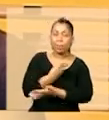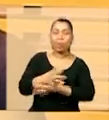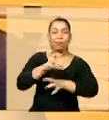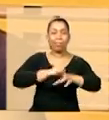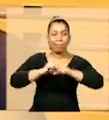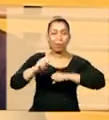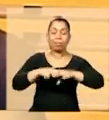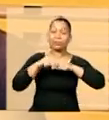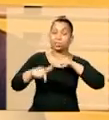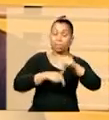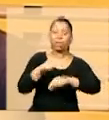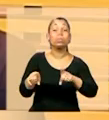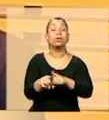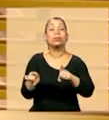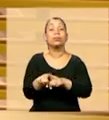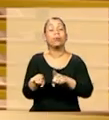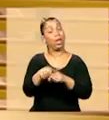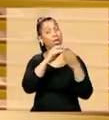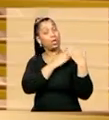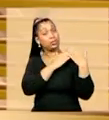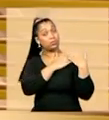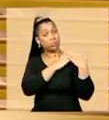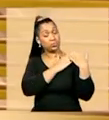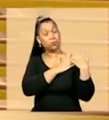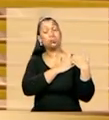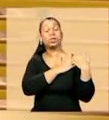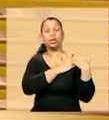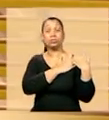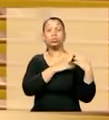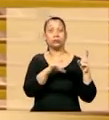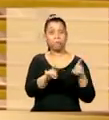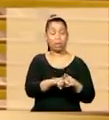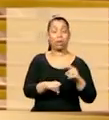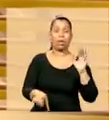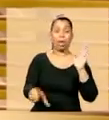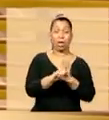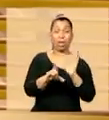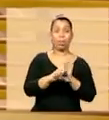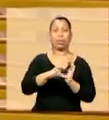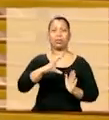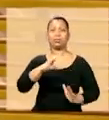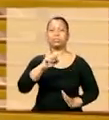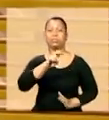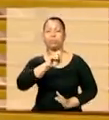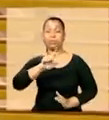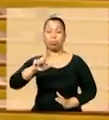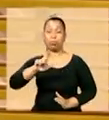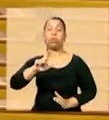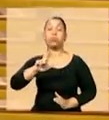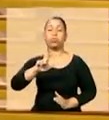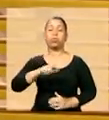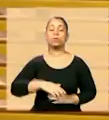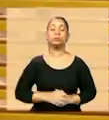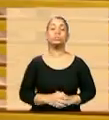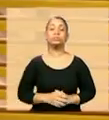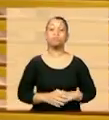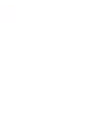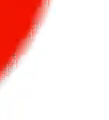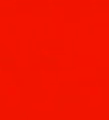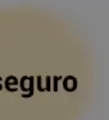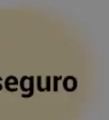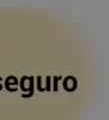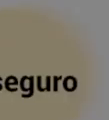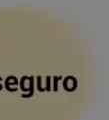de forma subsidiária nas relações. Gente, a gente faz um breve intervalinho e volta já já com muito mais informação sobre essa questão. Não saia